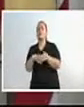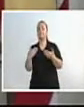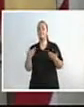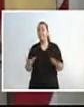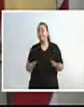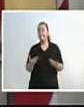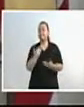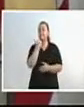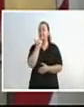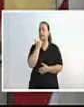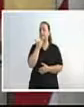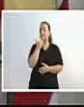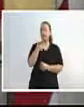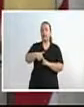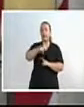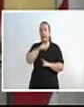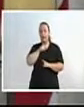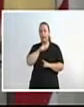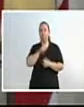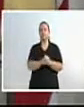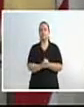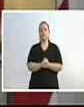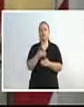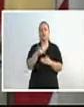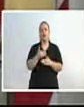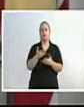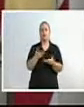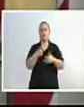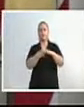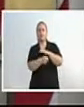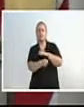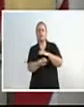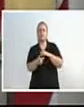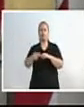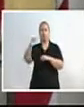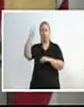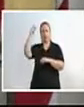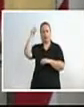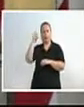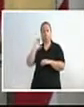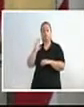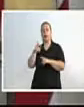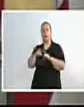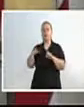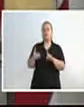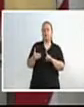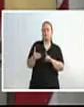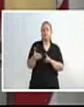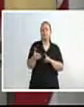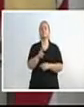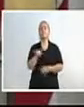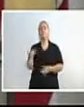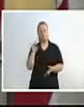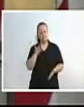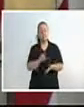acontecer esses investimentos. Mas com certeza, no futuro bem próximo, vão